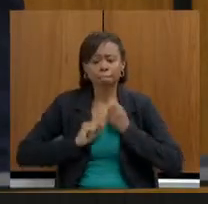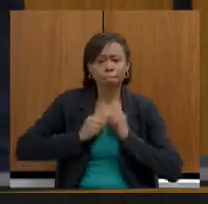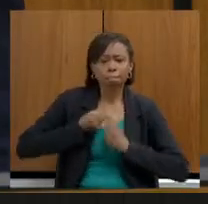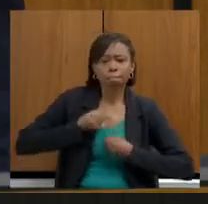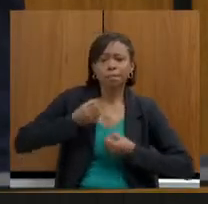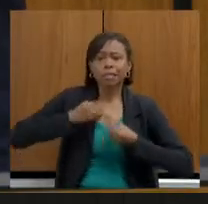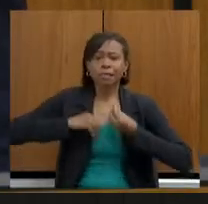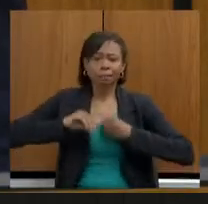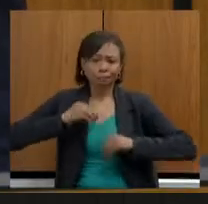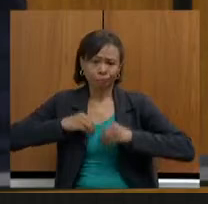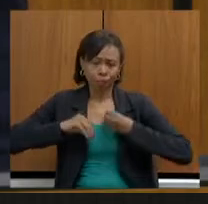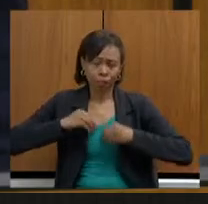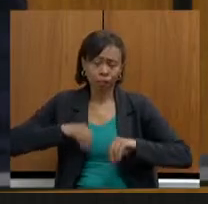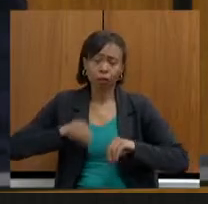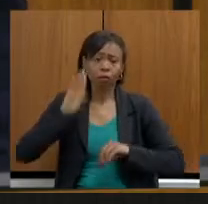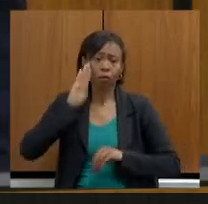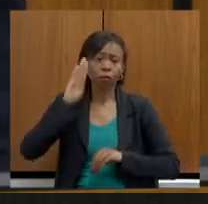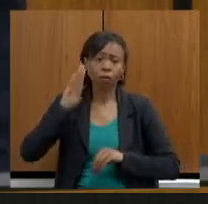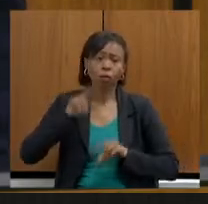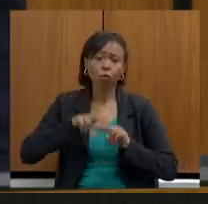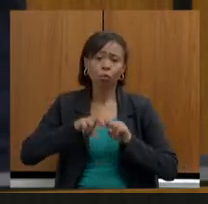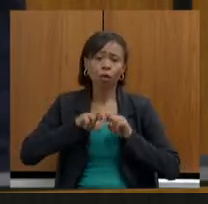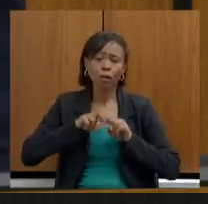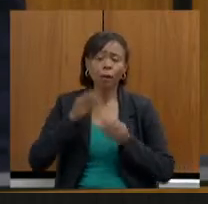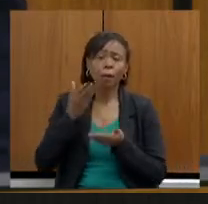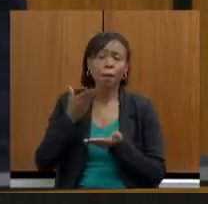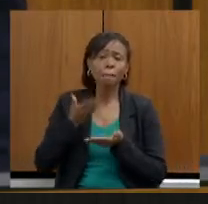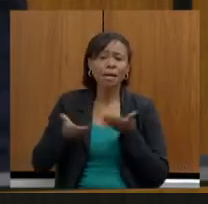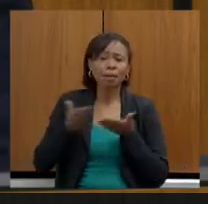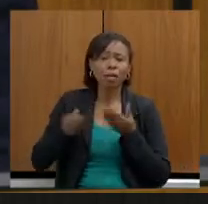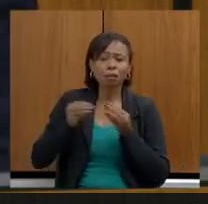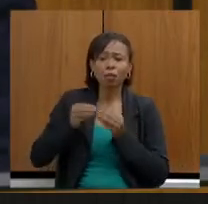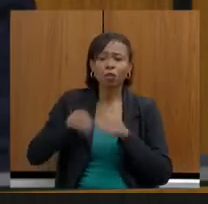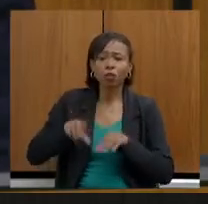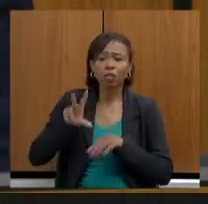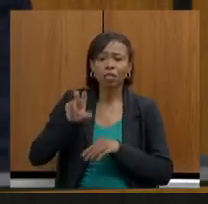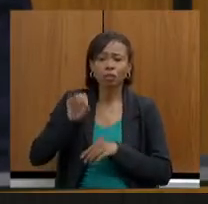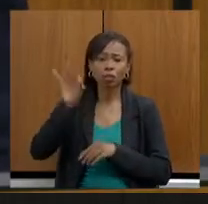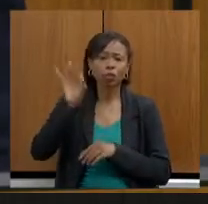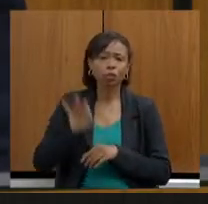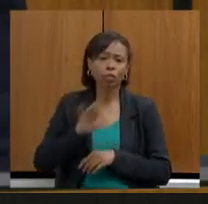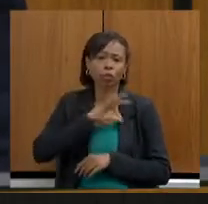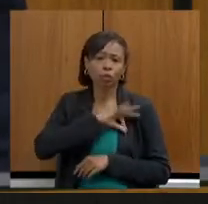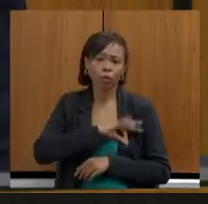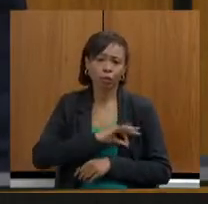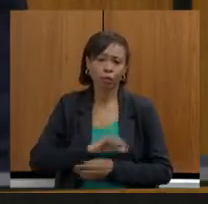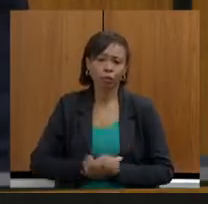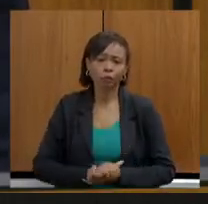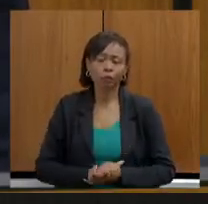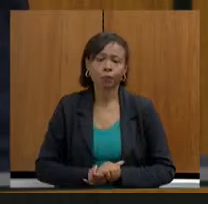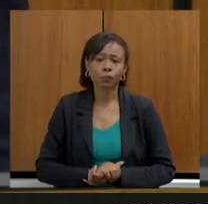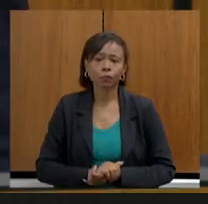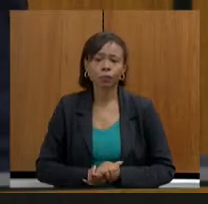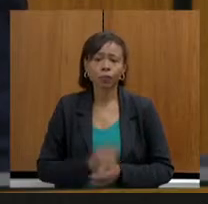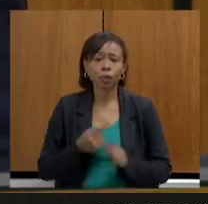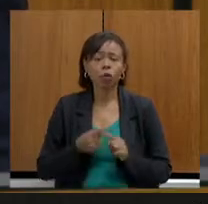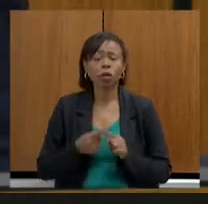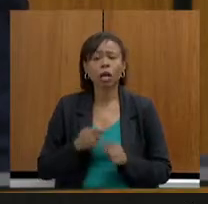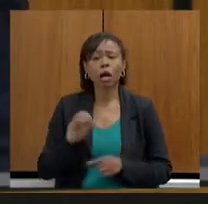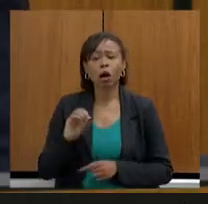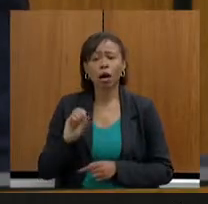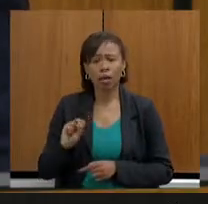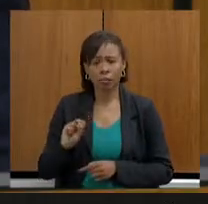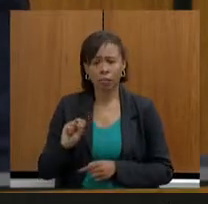depressão especialmente pela iminência da perda de mais de cinquenta por cento da sua é porque o